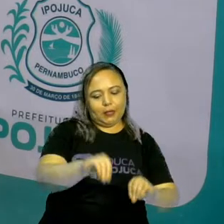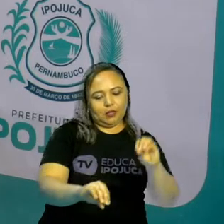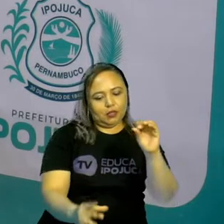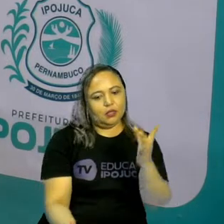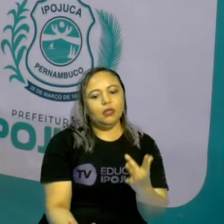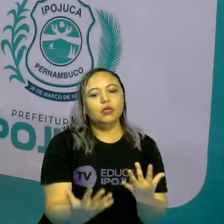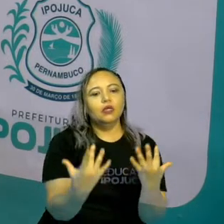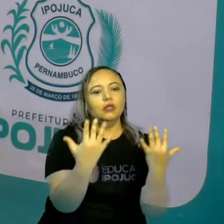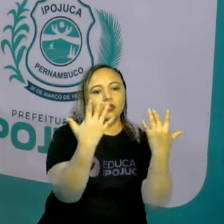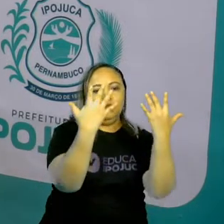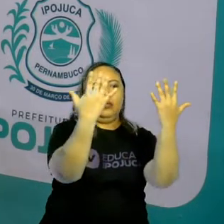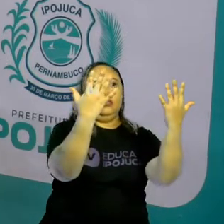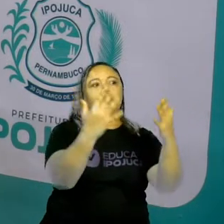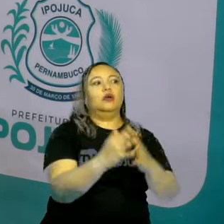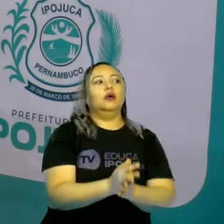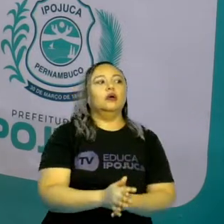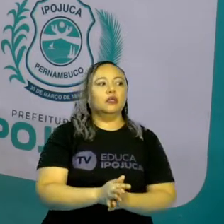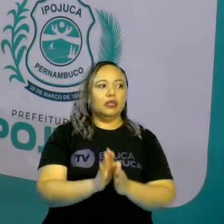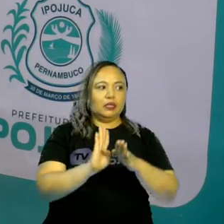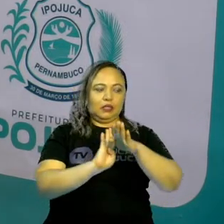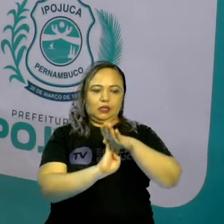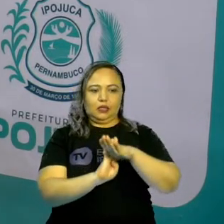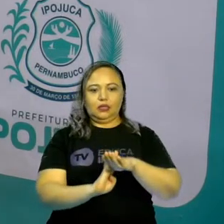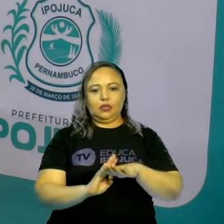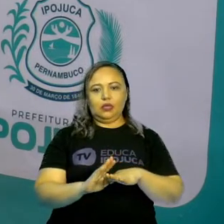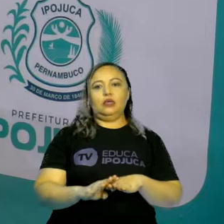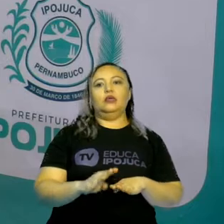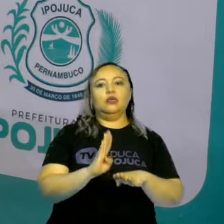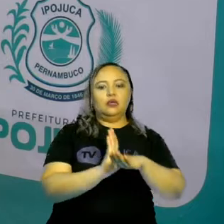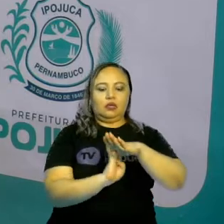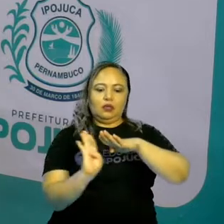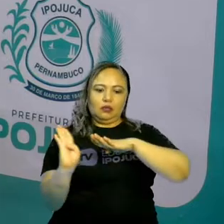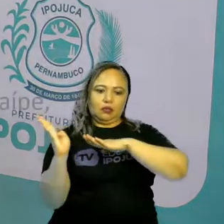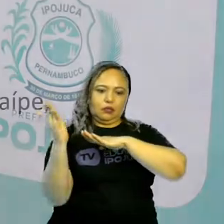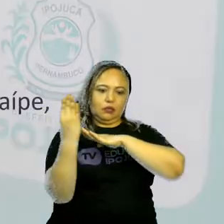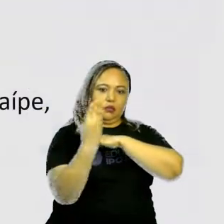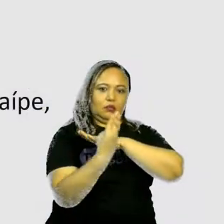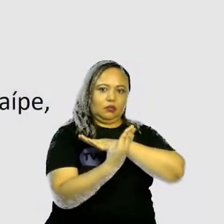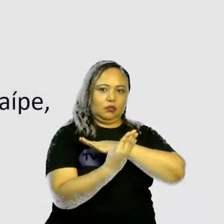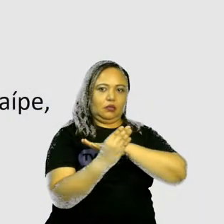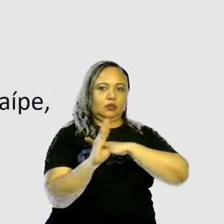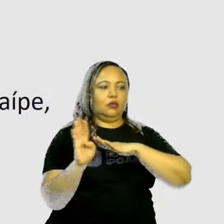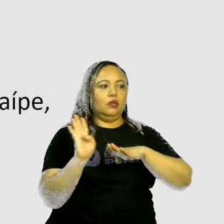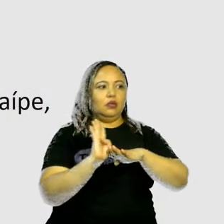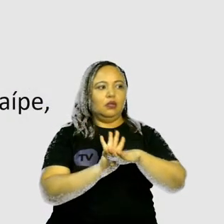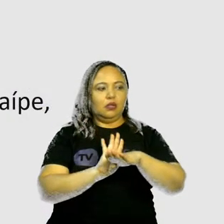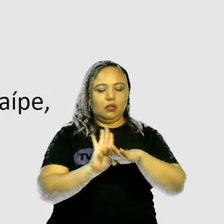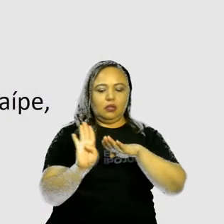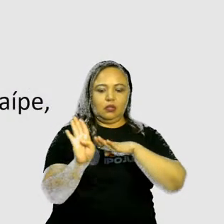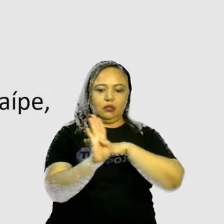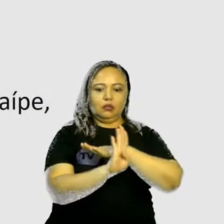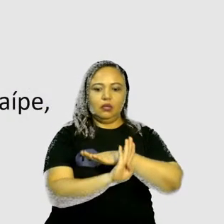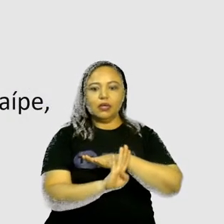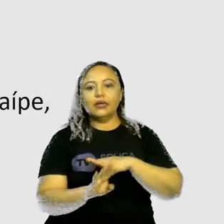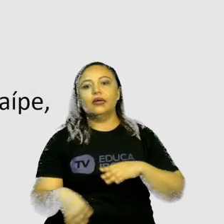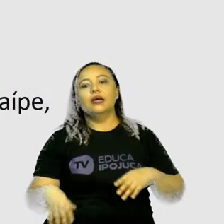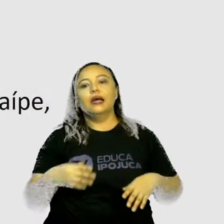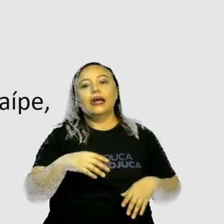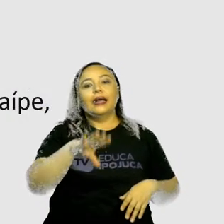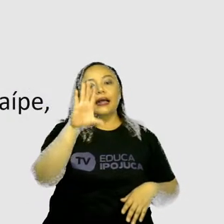e povoados. Ó, distrito sede, é Ipojuca, Camela, Nossa Senhora do